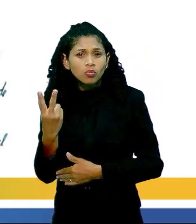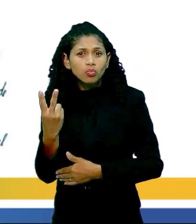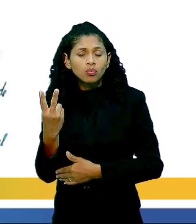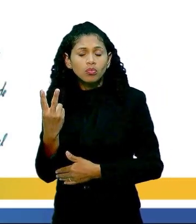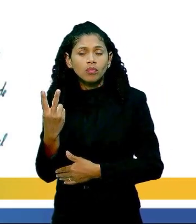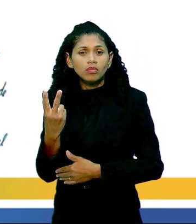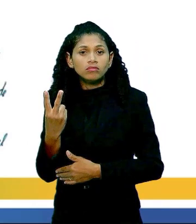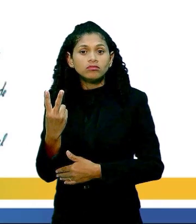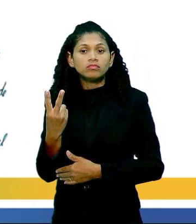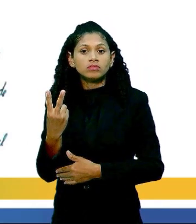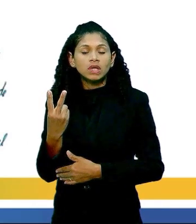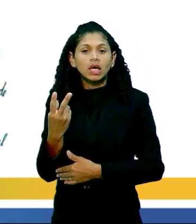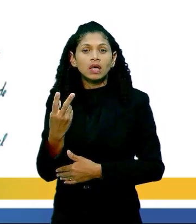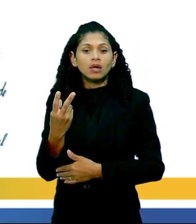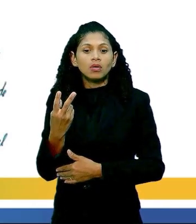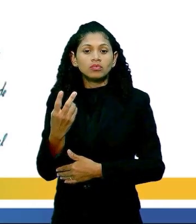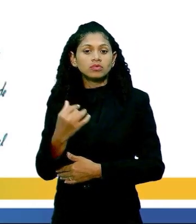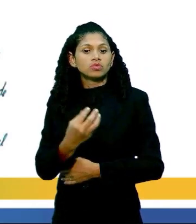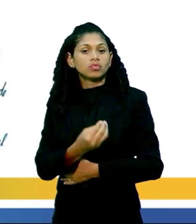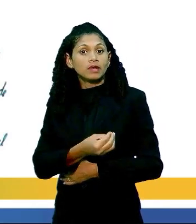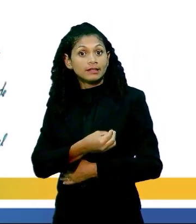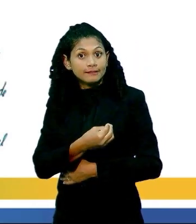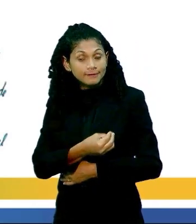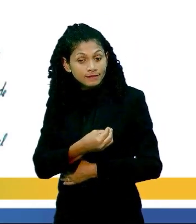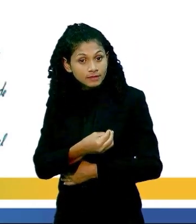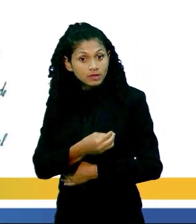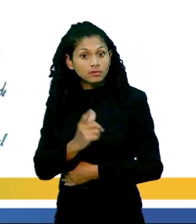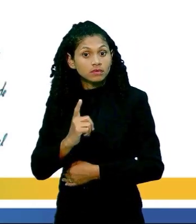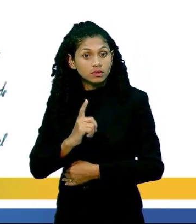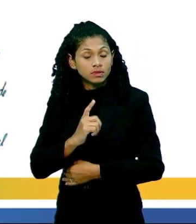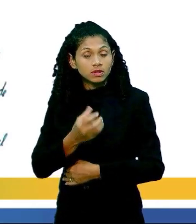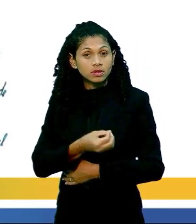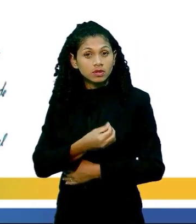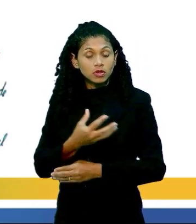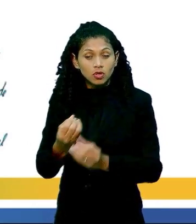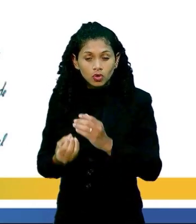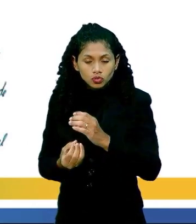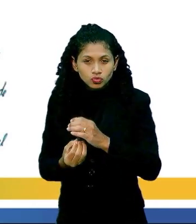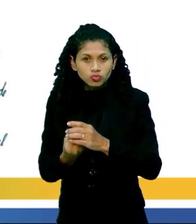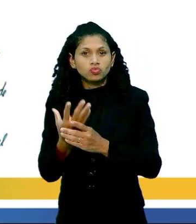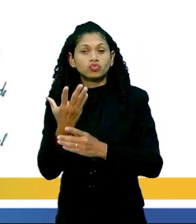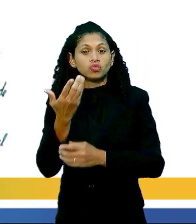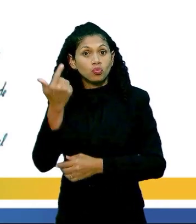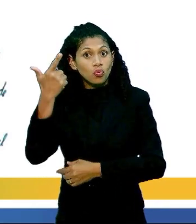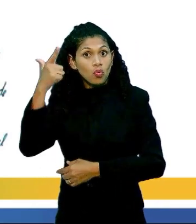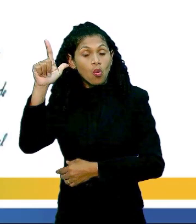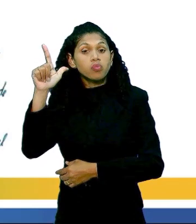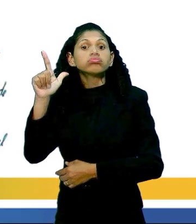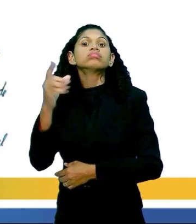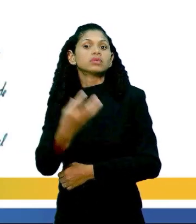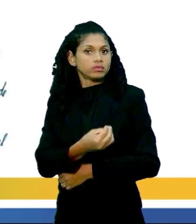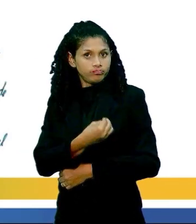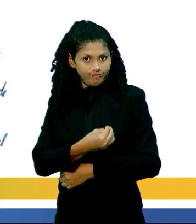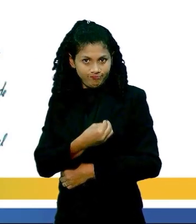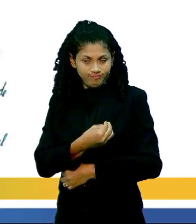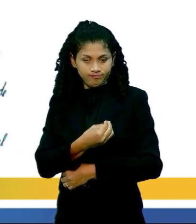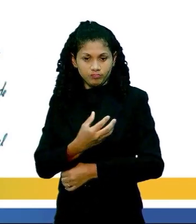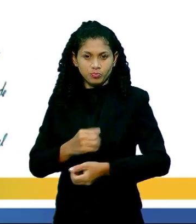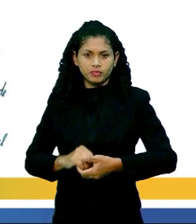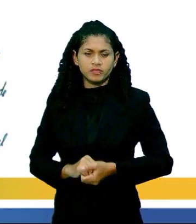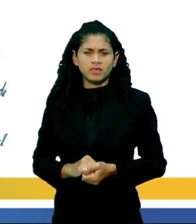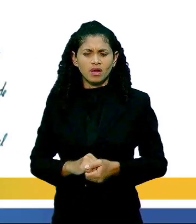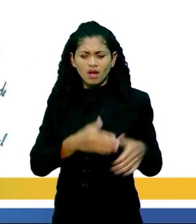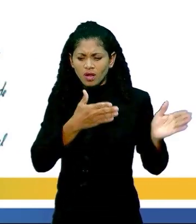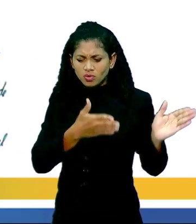houve vida, essa vida cessou e posteriormente surgiu uma outra vida. Espera aí, professor. Espera aí.